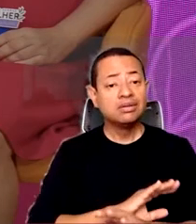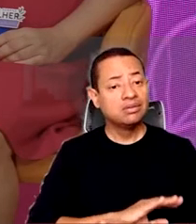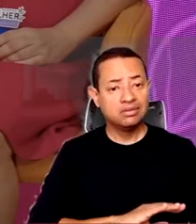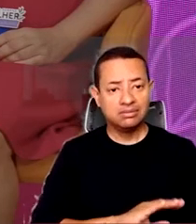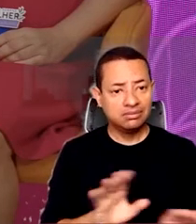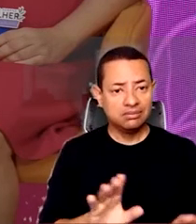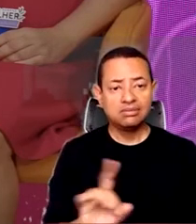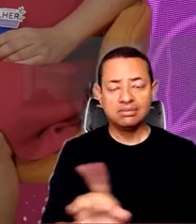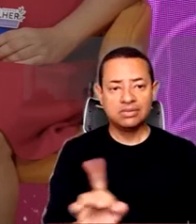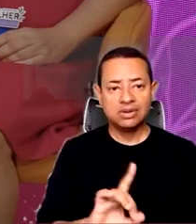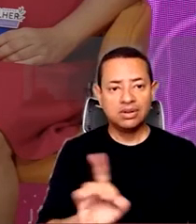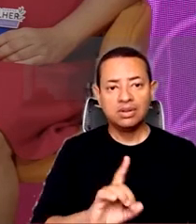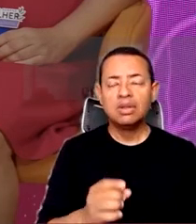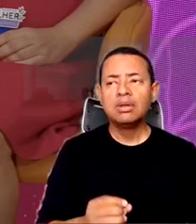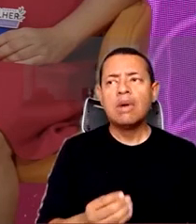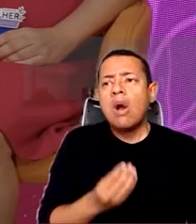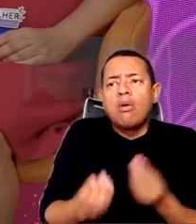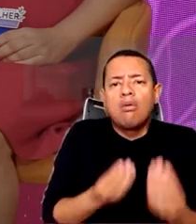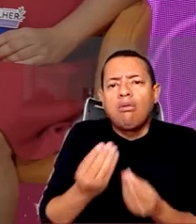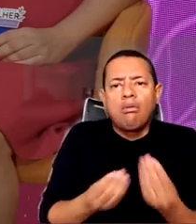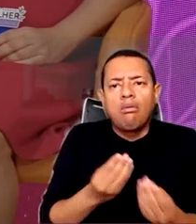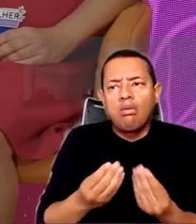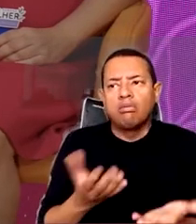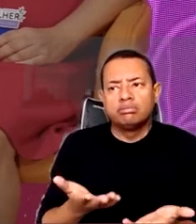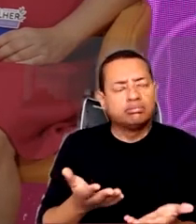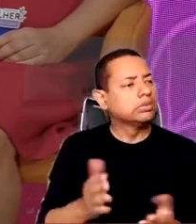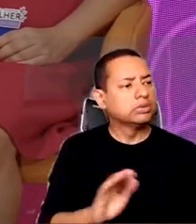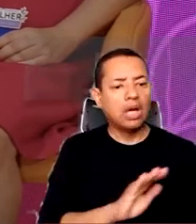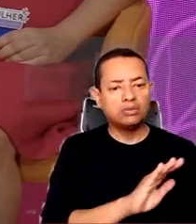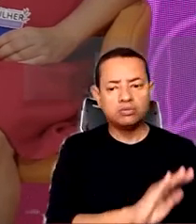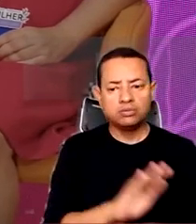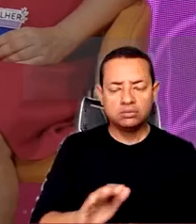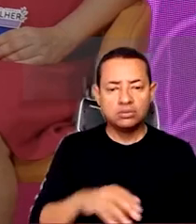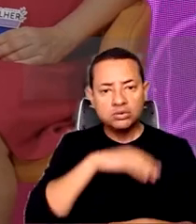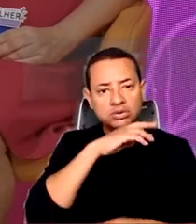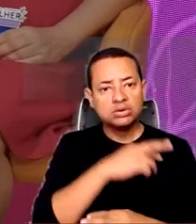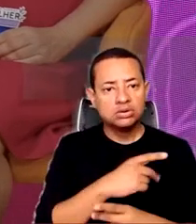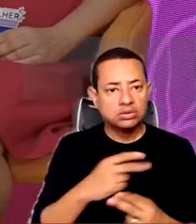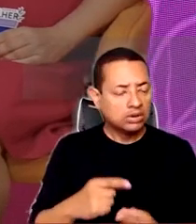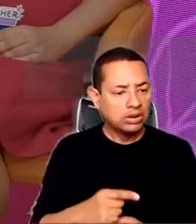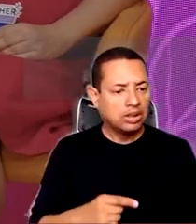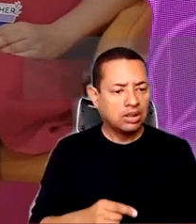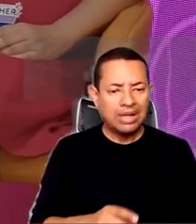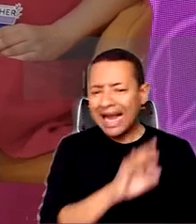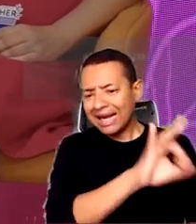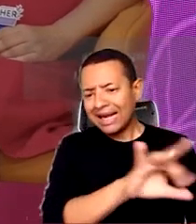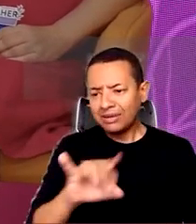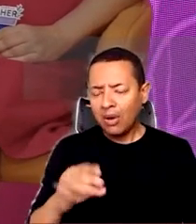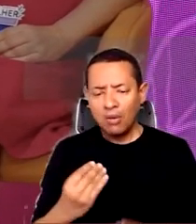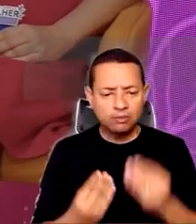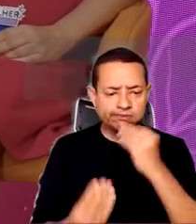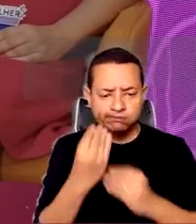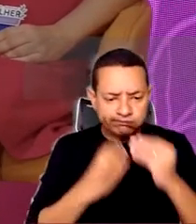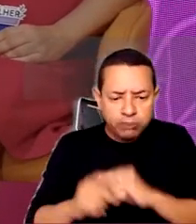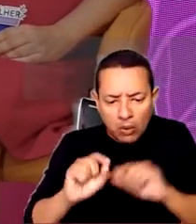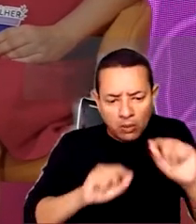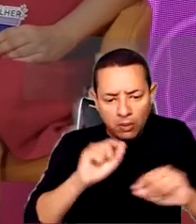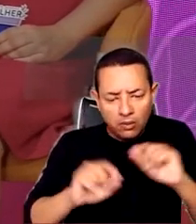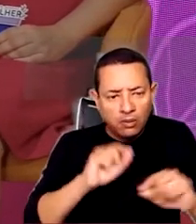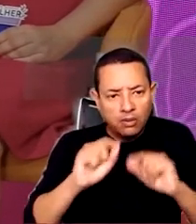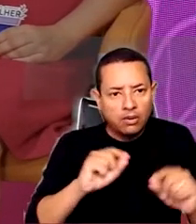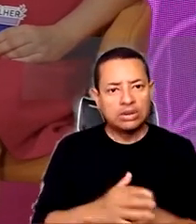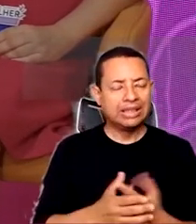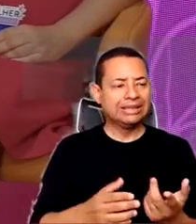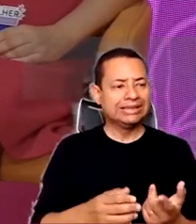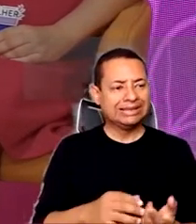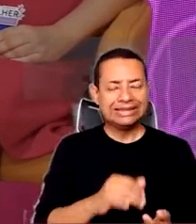como a alimentação emocional né como que eu poderia tirar através da alimentação do que eles iam comer de como eles iam comer